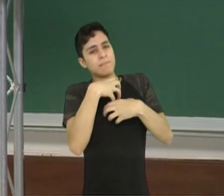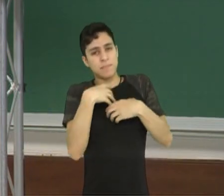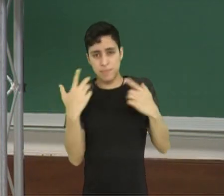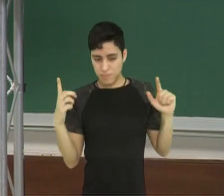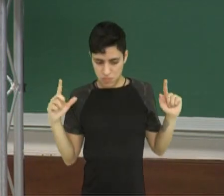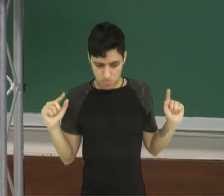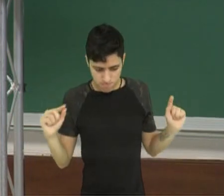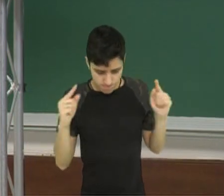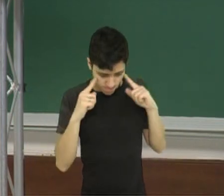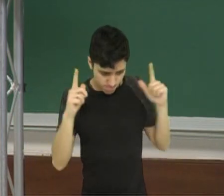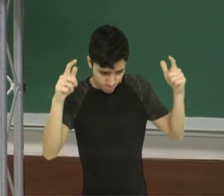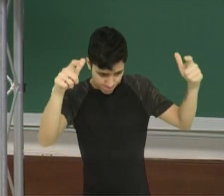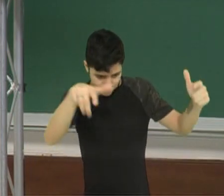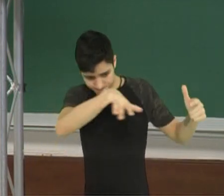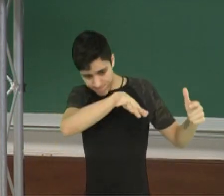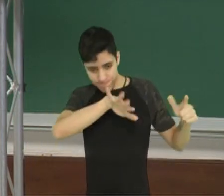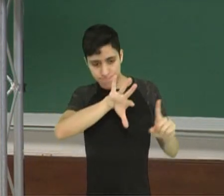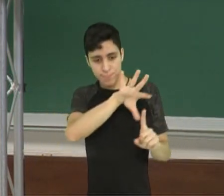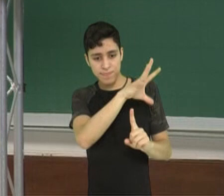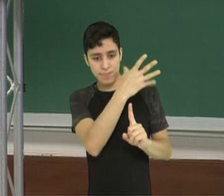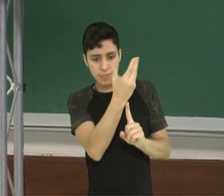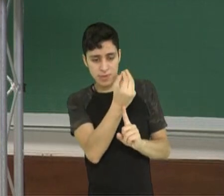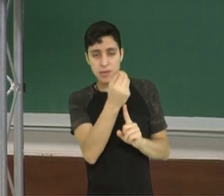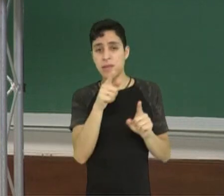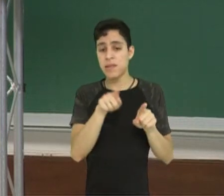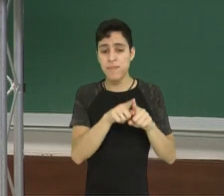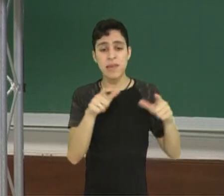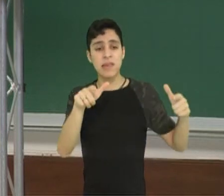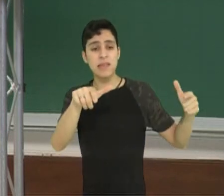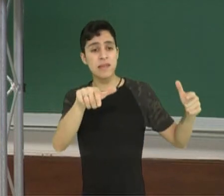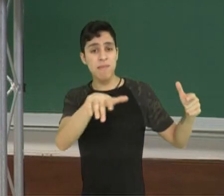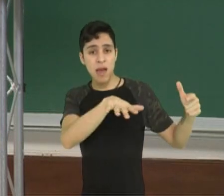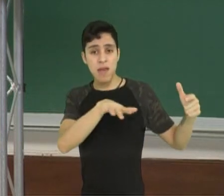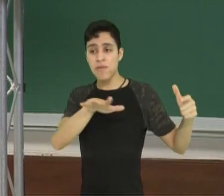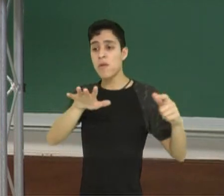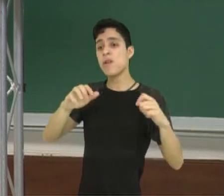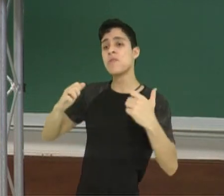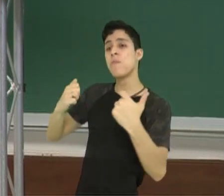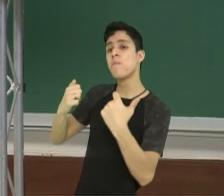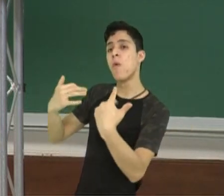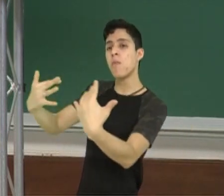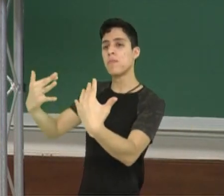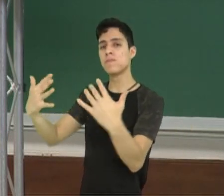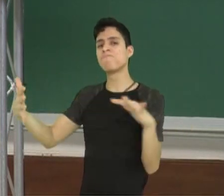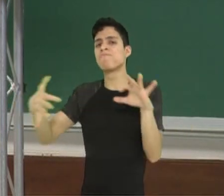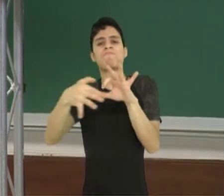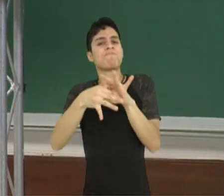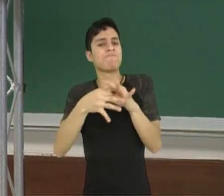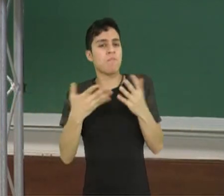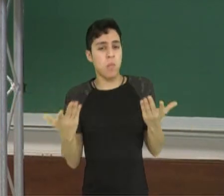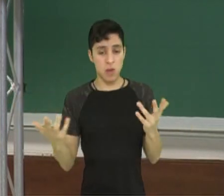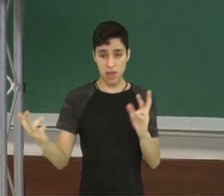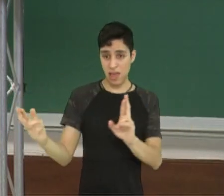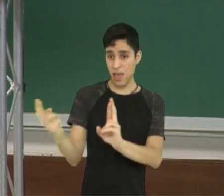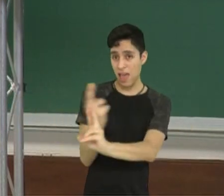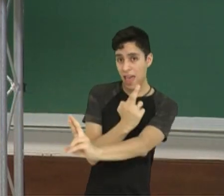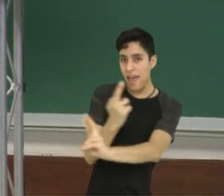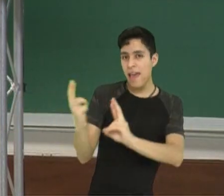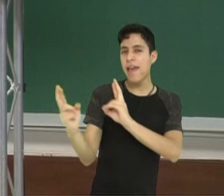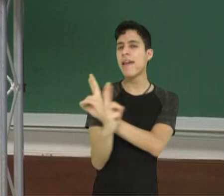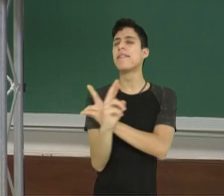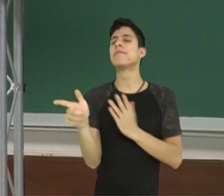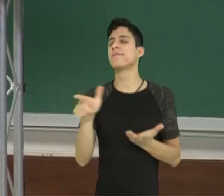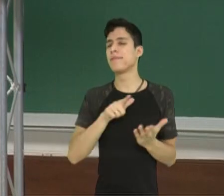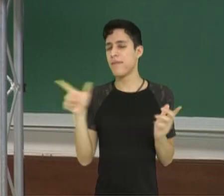essa obra de arte e também dessa relação do espaço da obra e o público, né? Tem essa relação com o espaço e